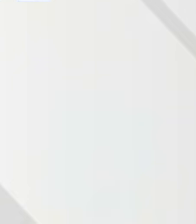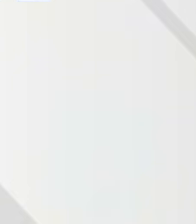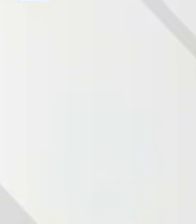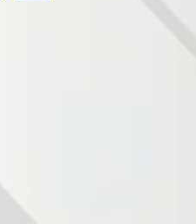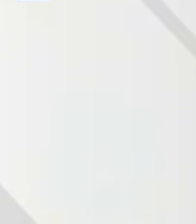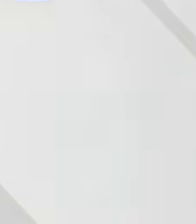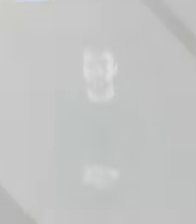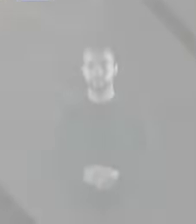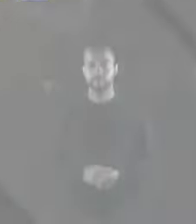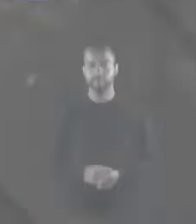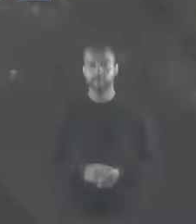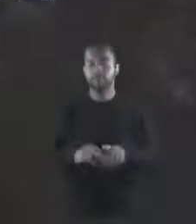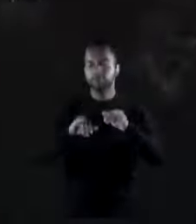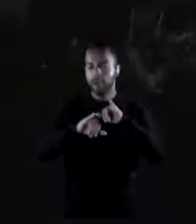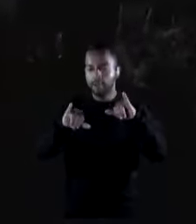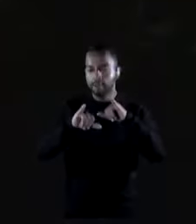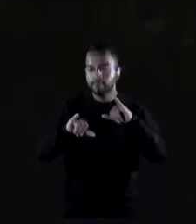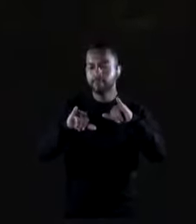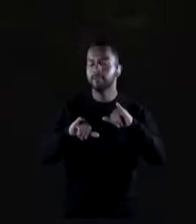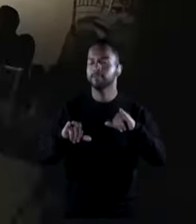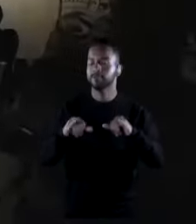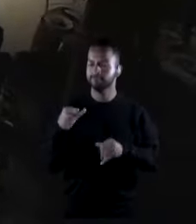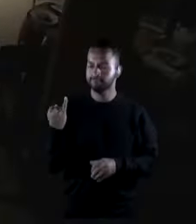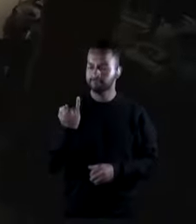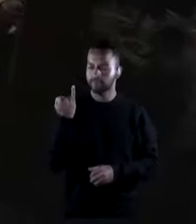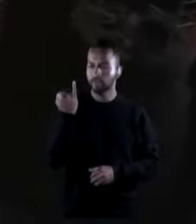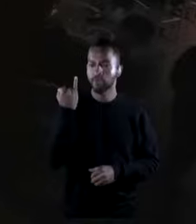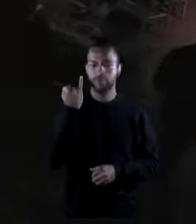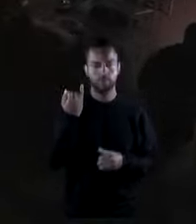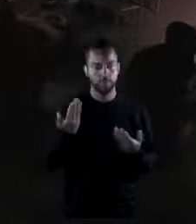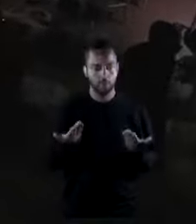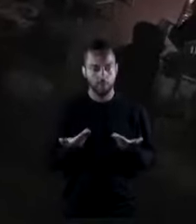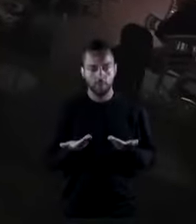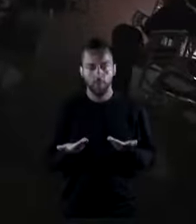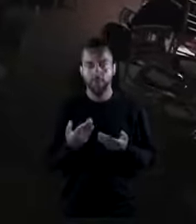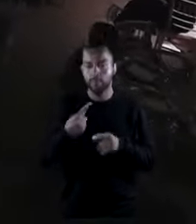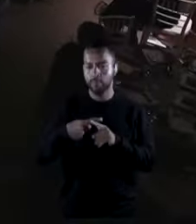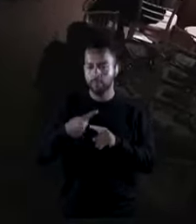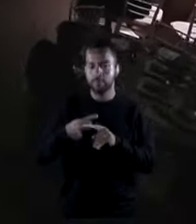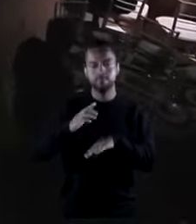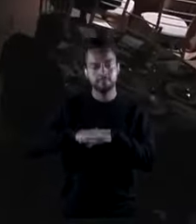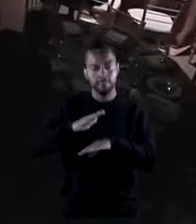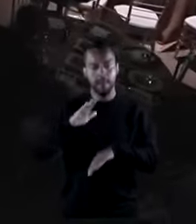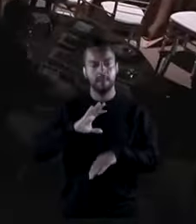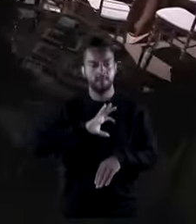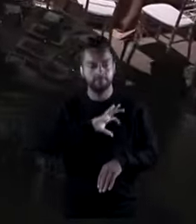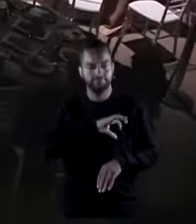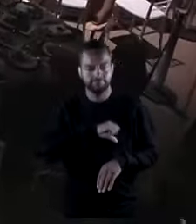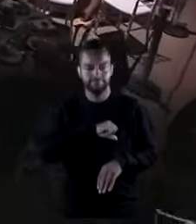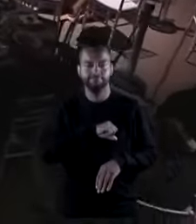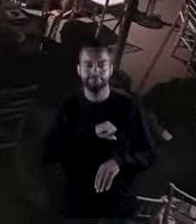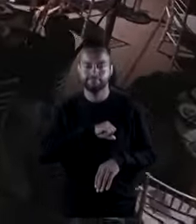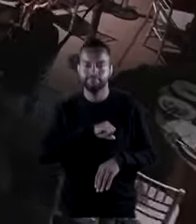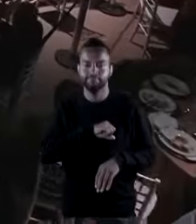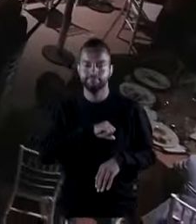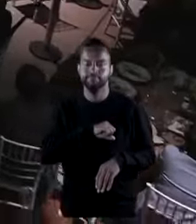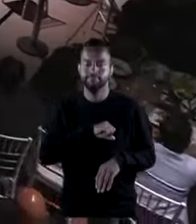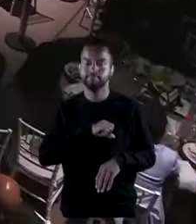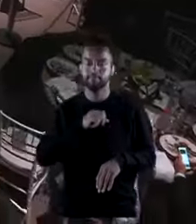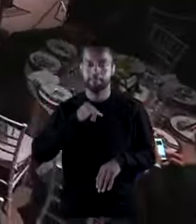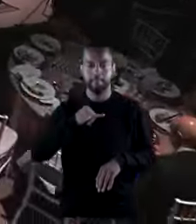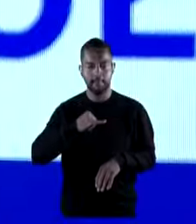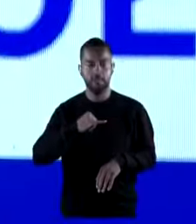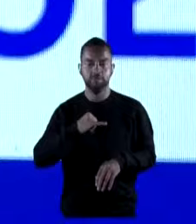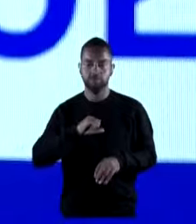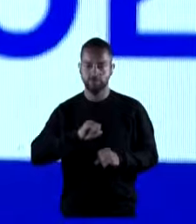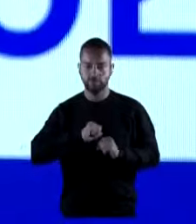Uma campanha extremamente necessária hoje em dia, por mais amor e menos ódio no futebol. Bom, e por falar